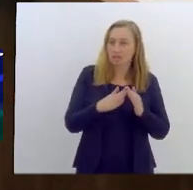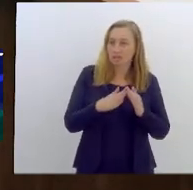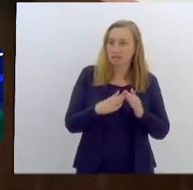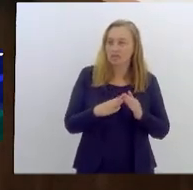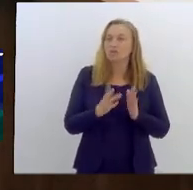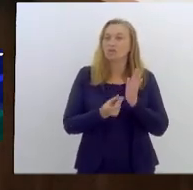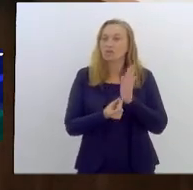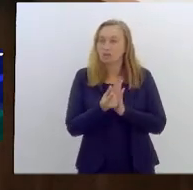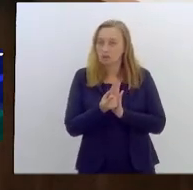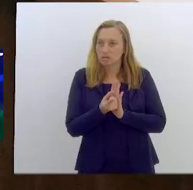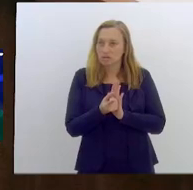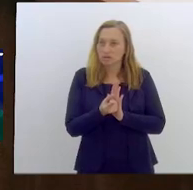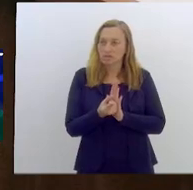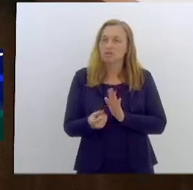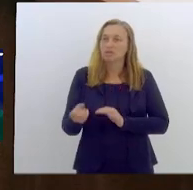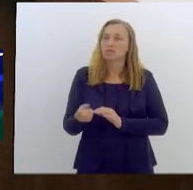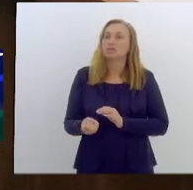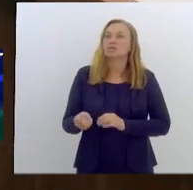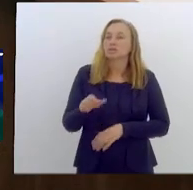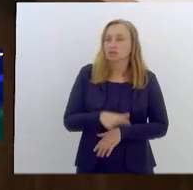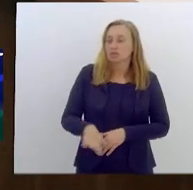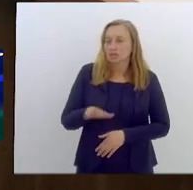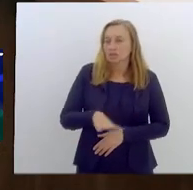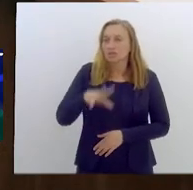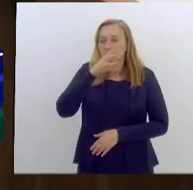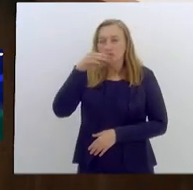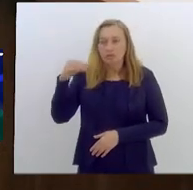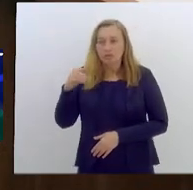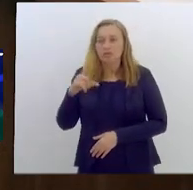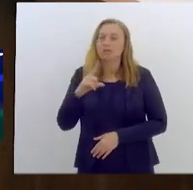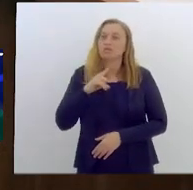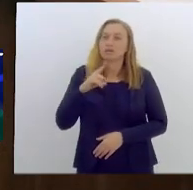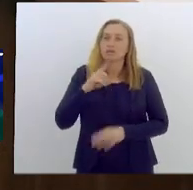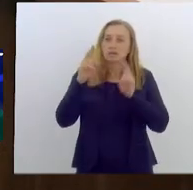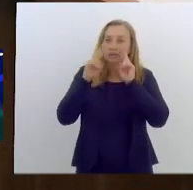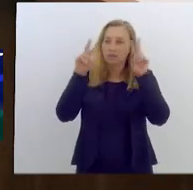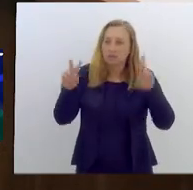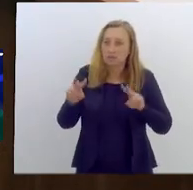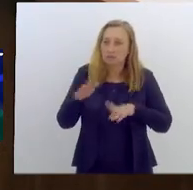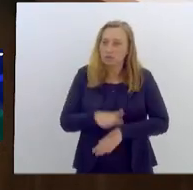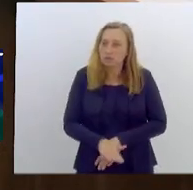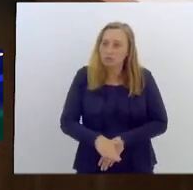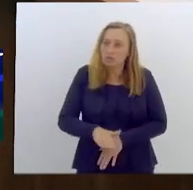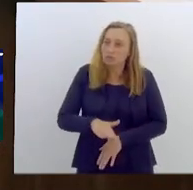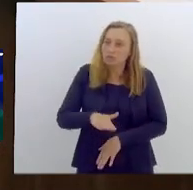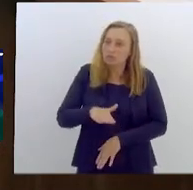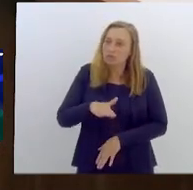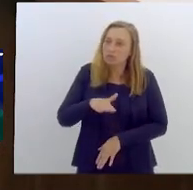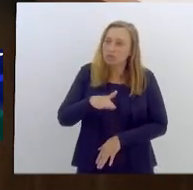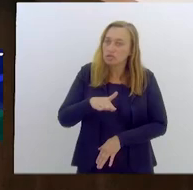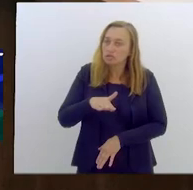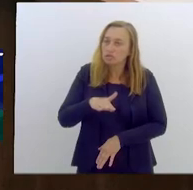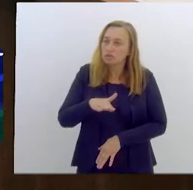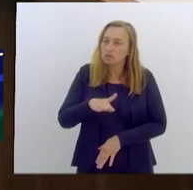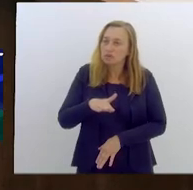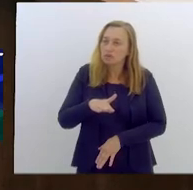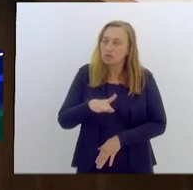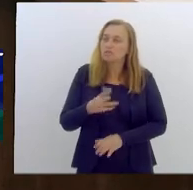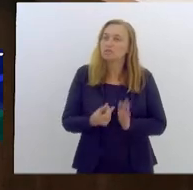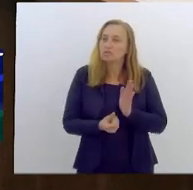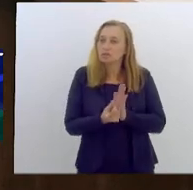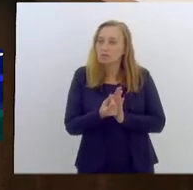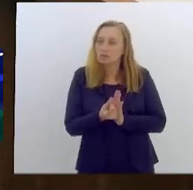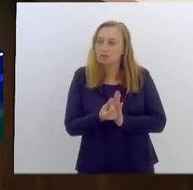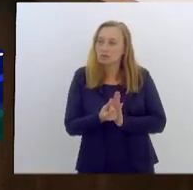o orçamento da criança e do adolescente, ter a visualização desde o início, lá da produção da peça